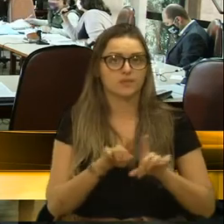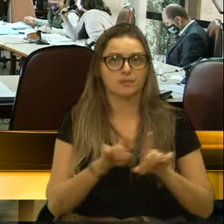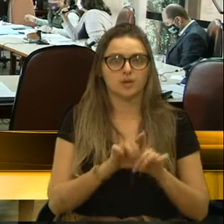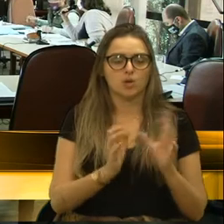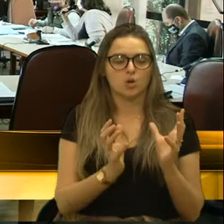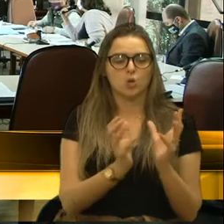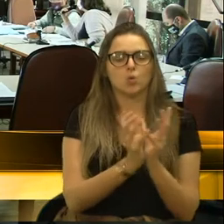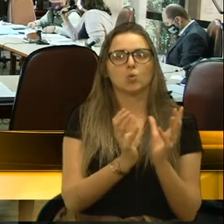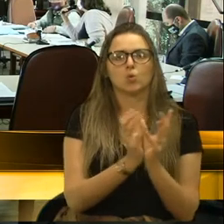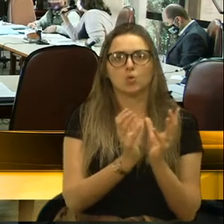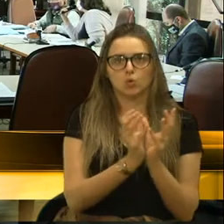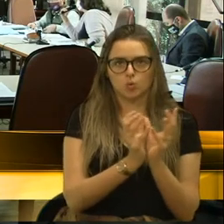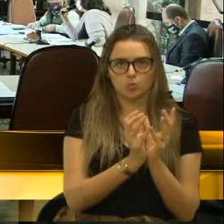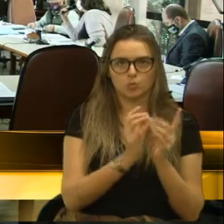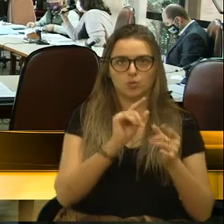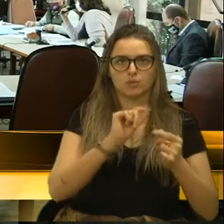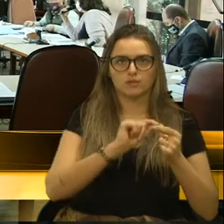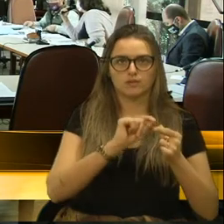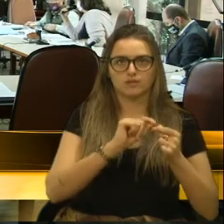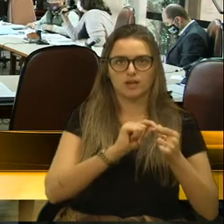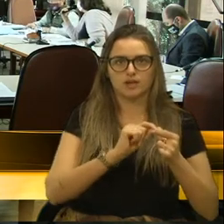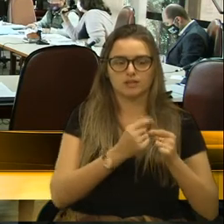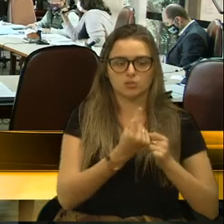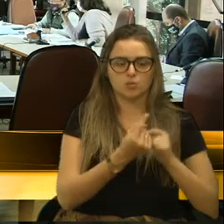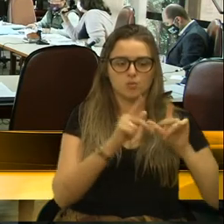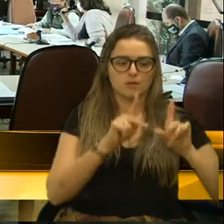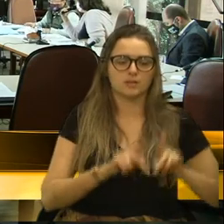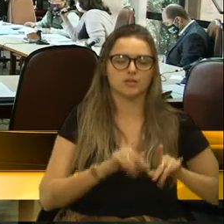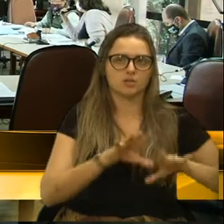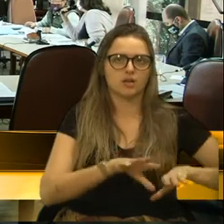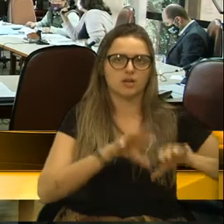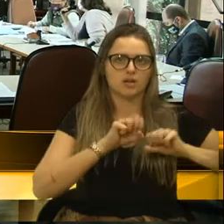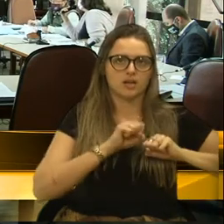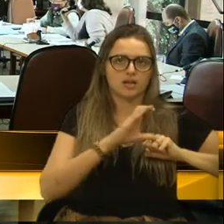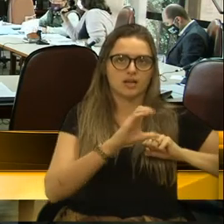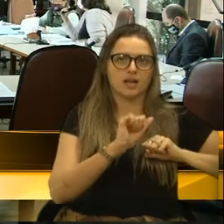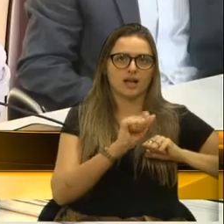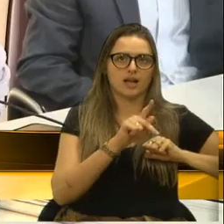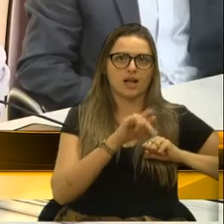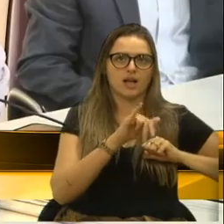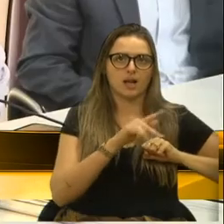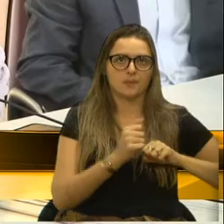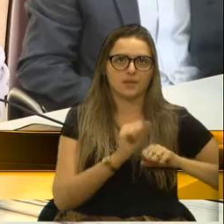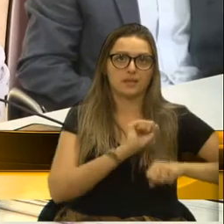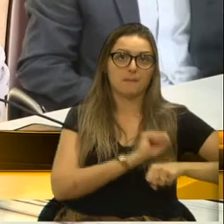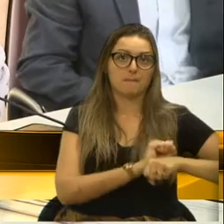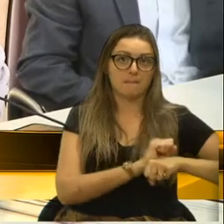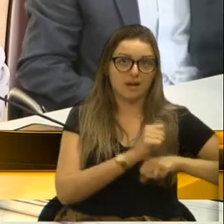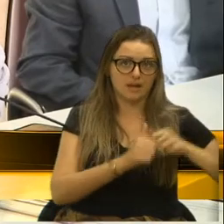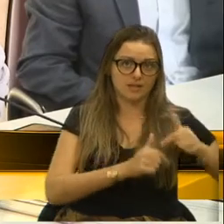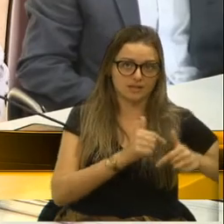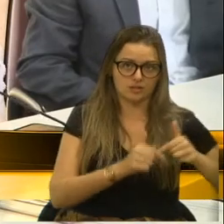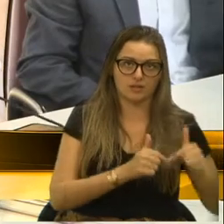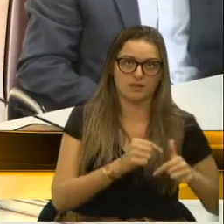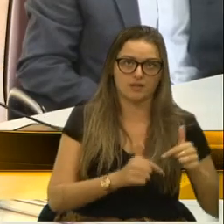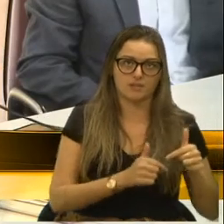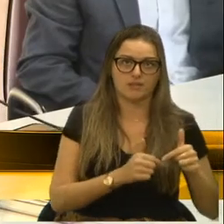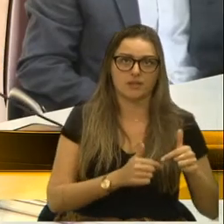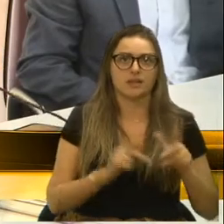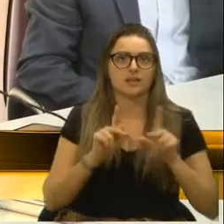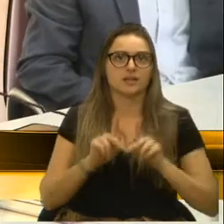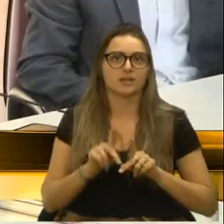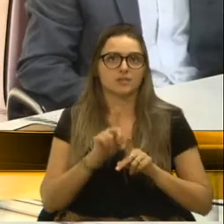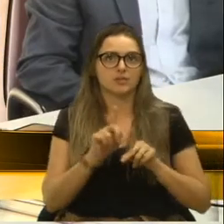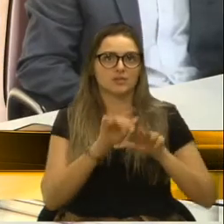equipe que teve aquela pessoa, né, que foi identificada deixou de trabalhar. E aí as pessoas não são